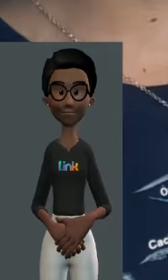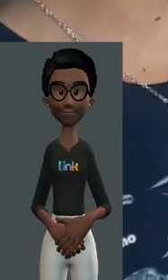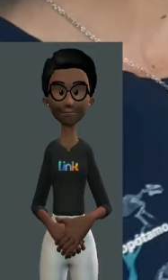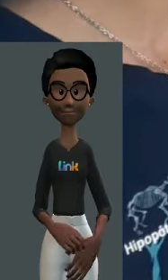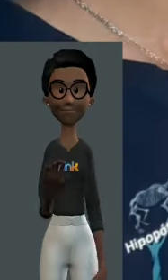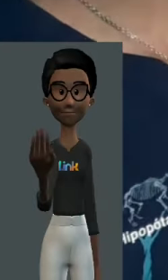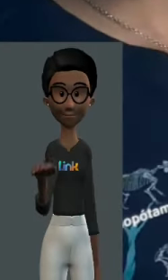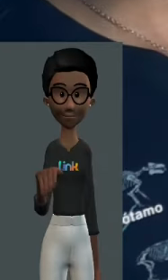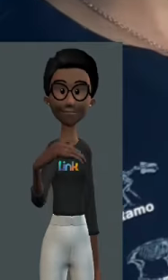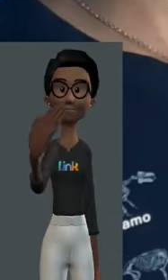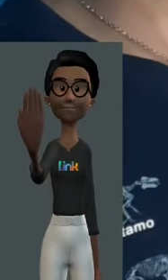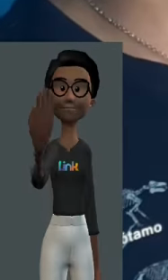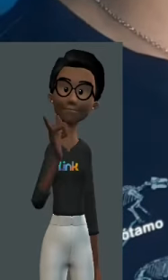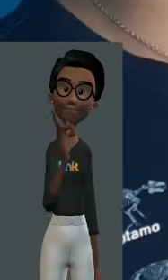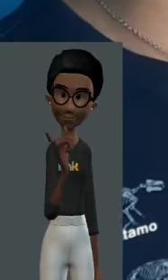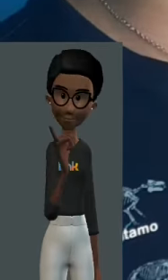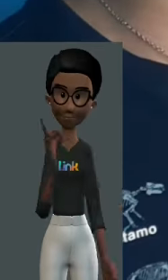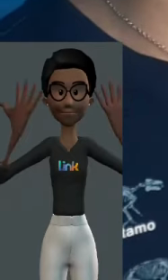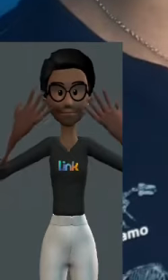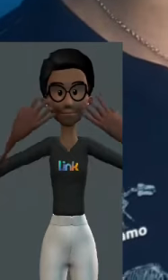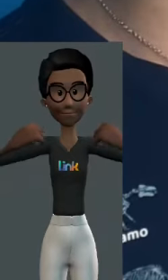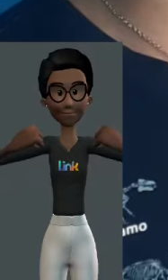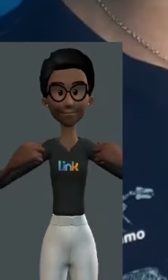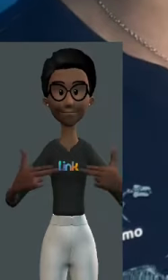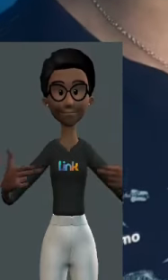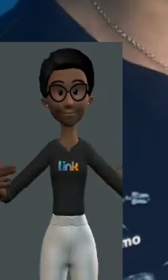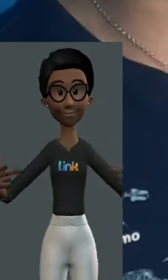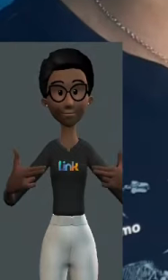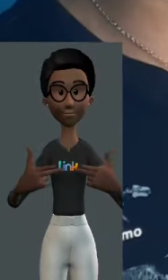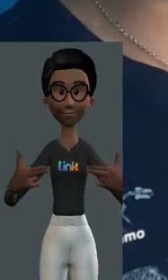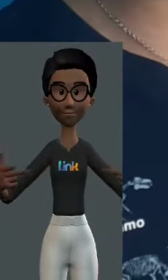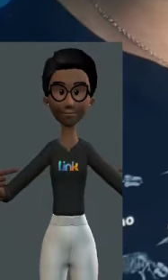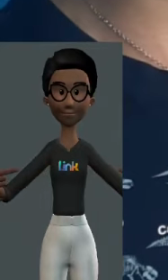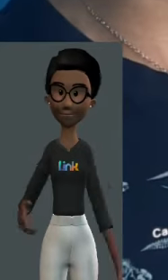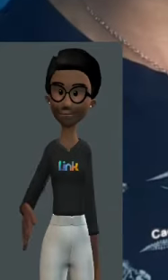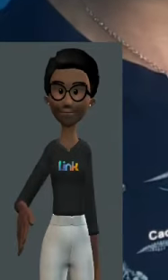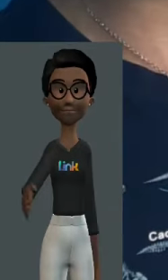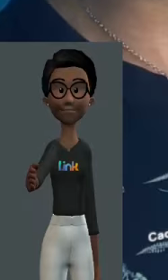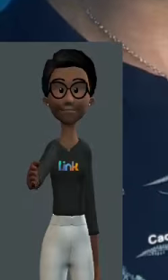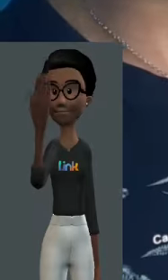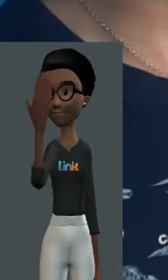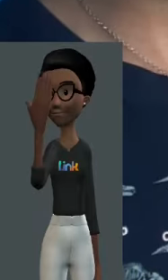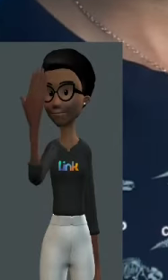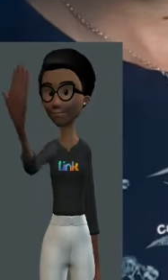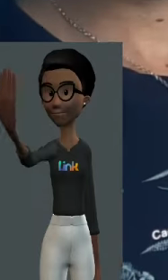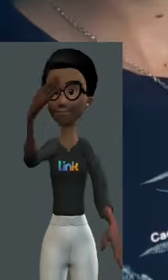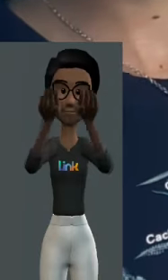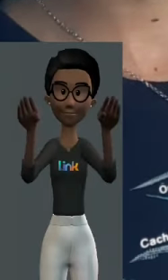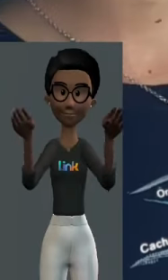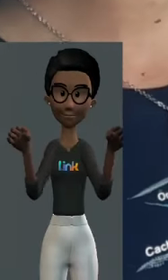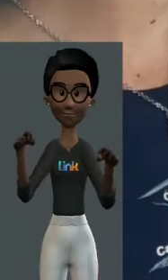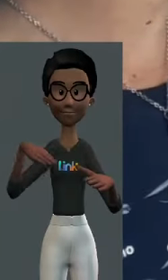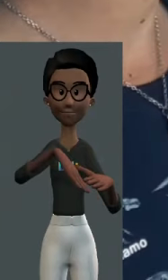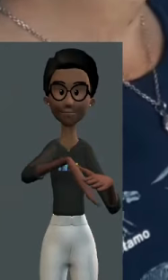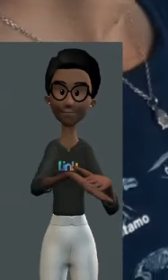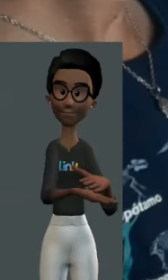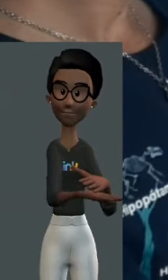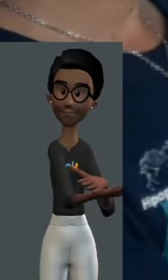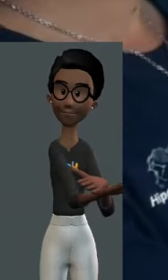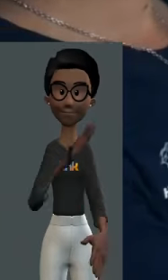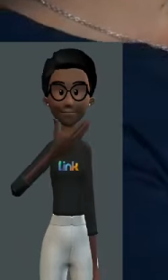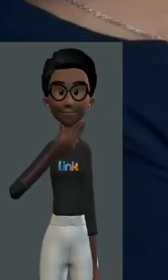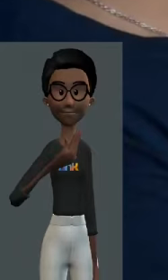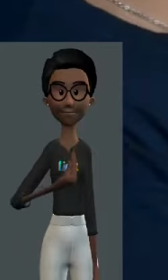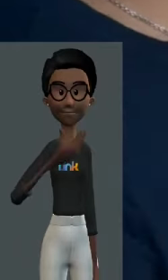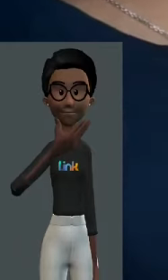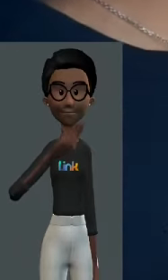do Brasil. Ou então faça, que aí é bom que vai ter uma confusão nos comentários e isso vai gerar engajamento. Mas voltando a Platão,